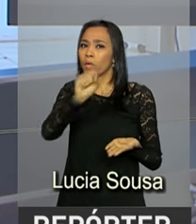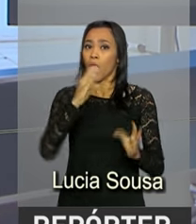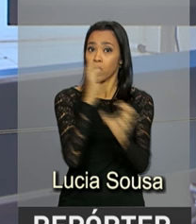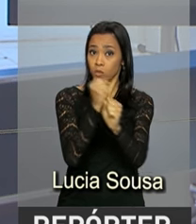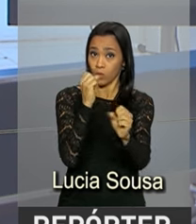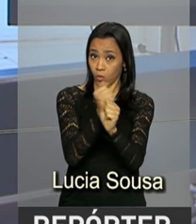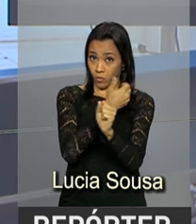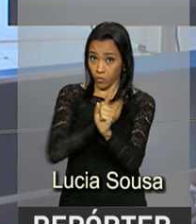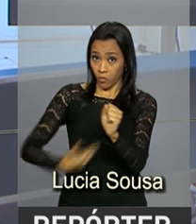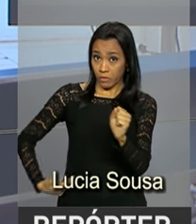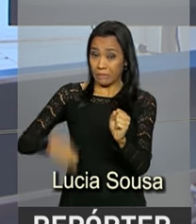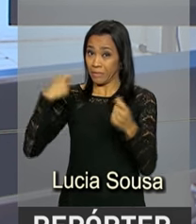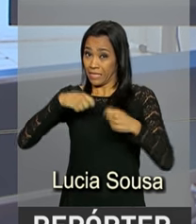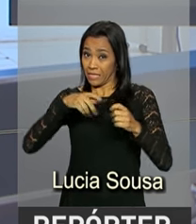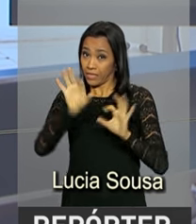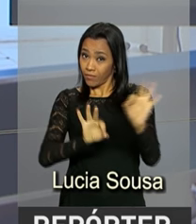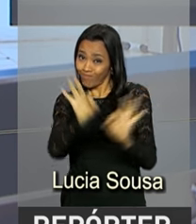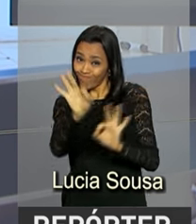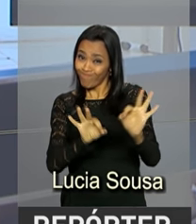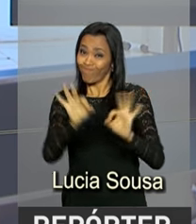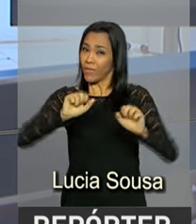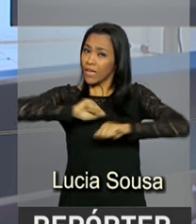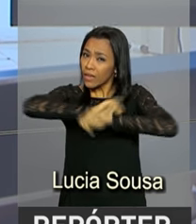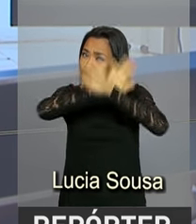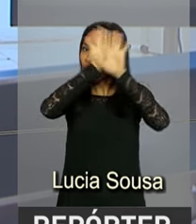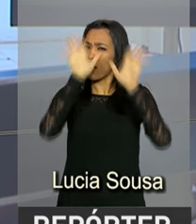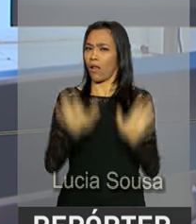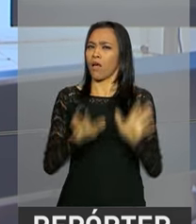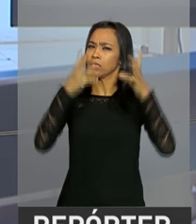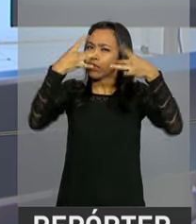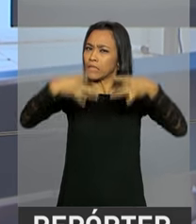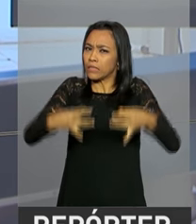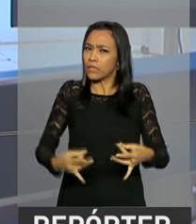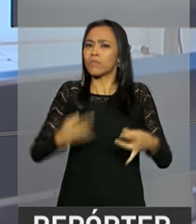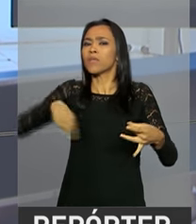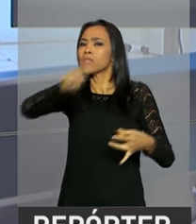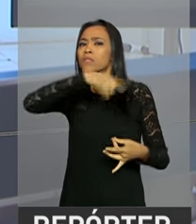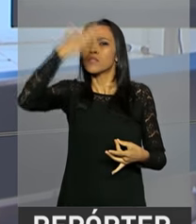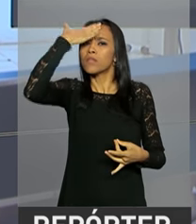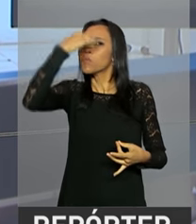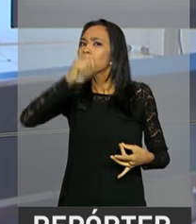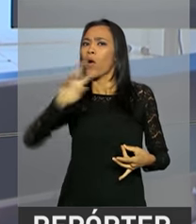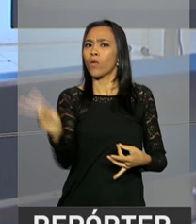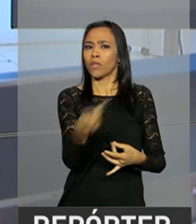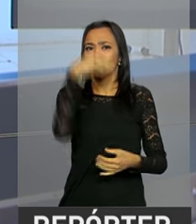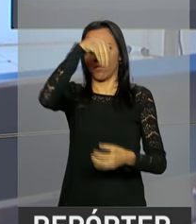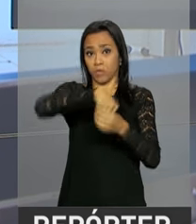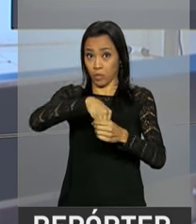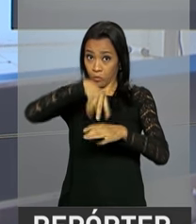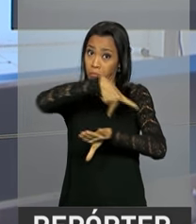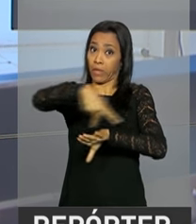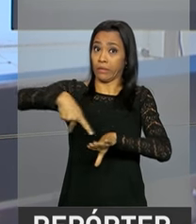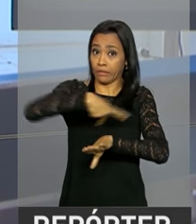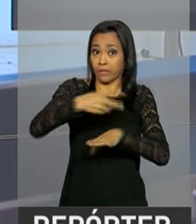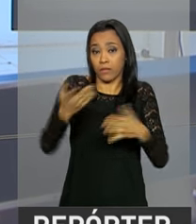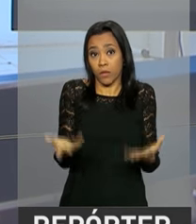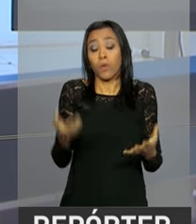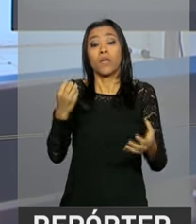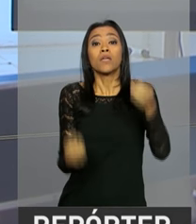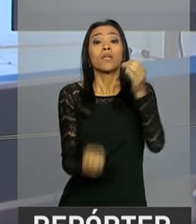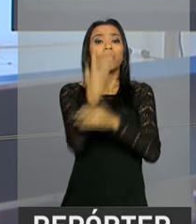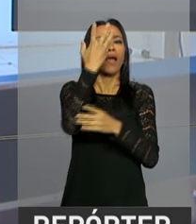públicas devem ser tratadas com transparência para que todos possam ter noção da realidade do país Ele falou também que a criação de